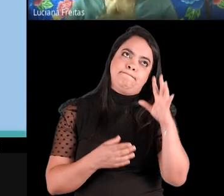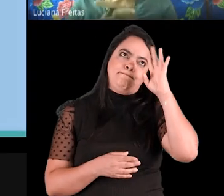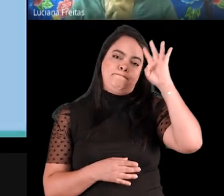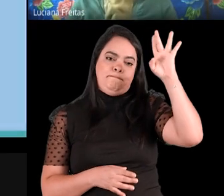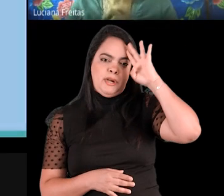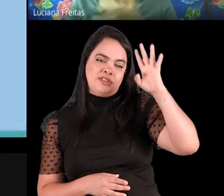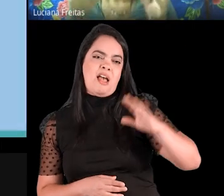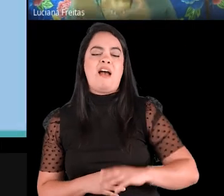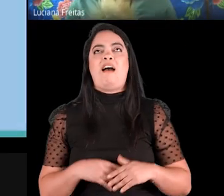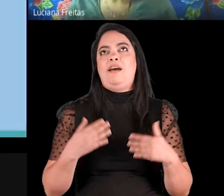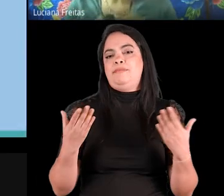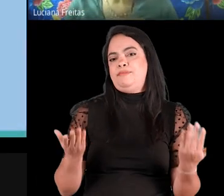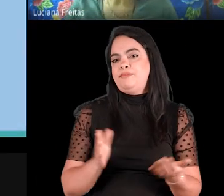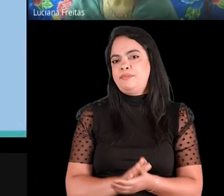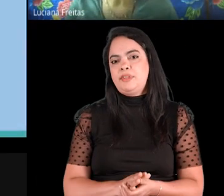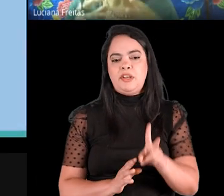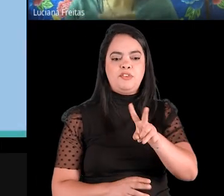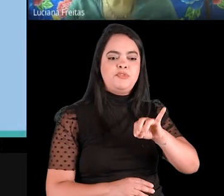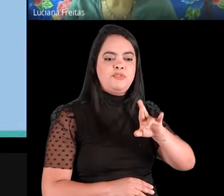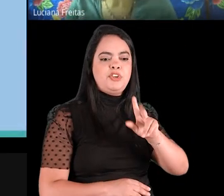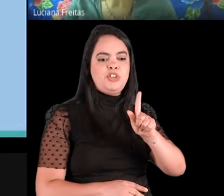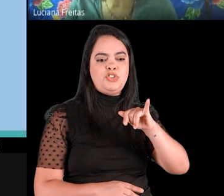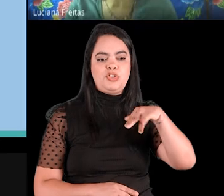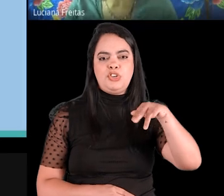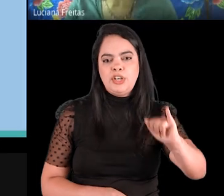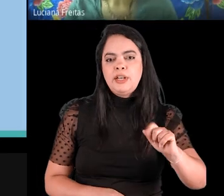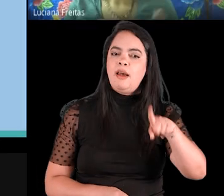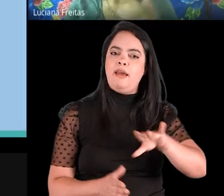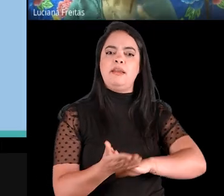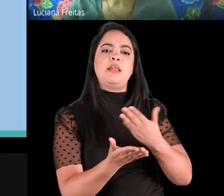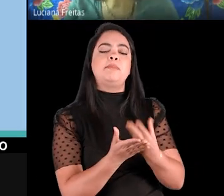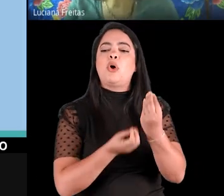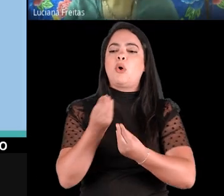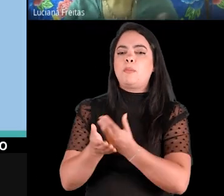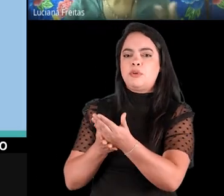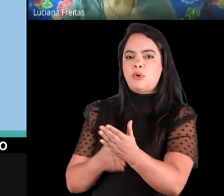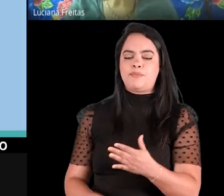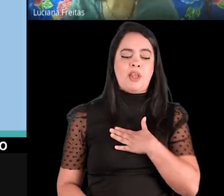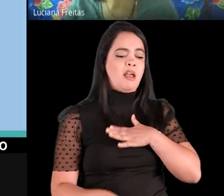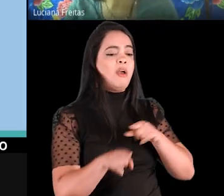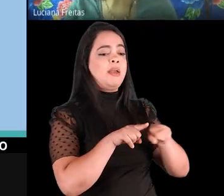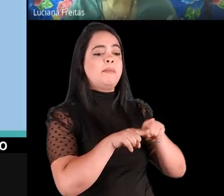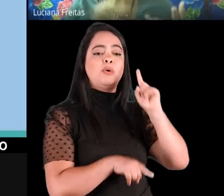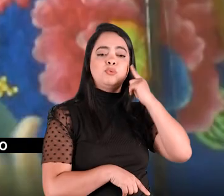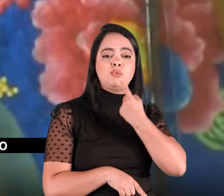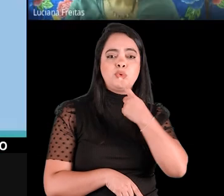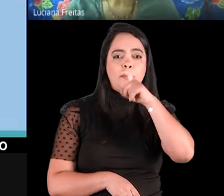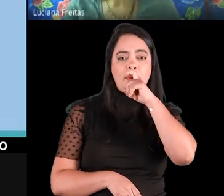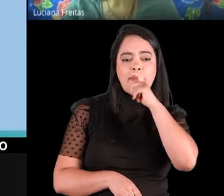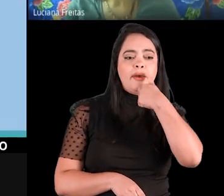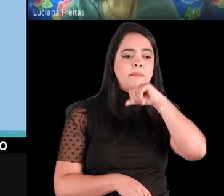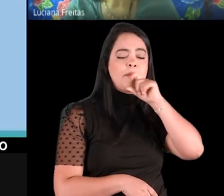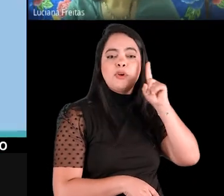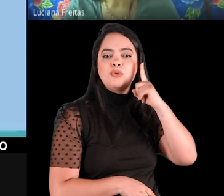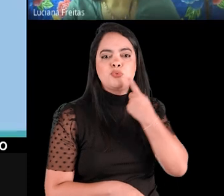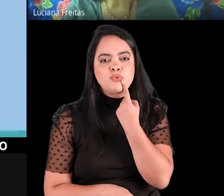assim, Virgínia é intérprete, como você começou, Virgínia? Eu tenho um irmão surdo, eu tenho pai surdo,